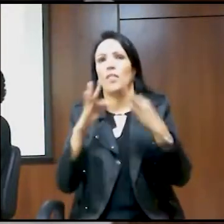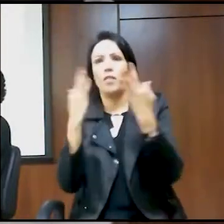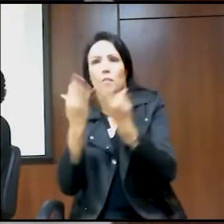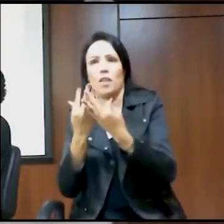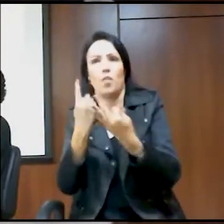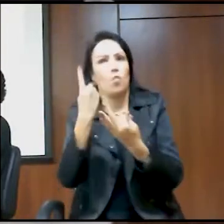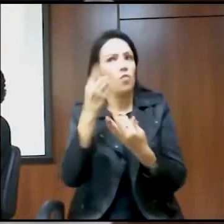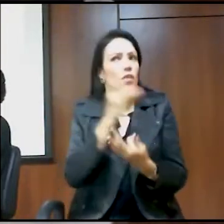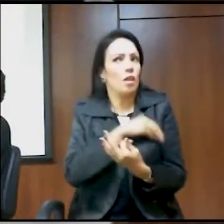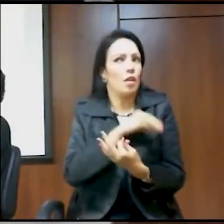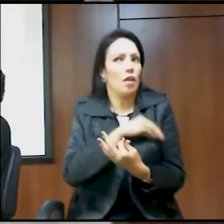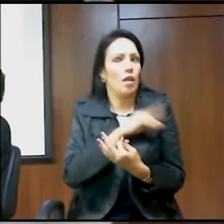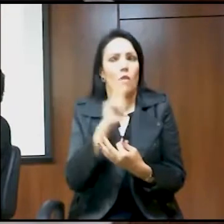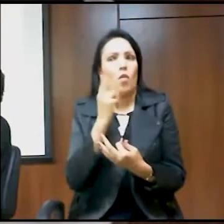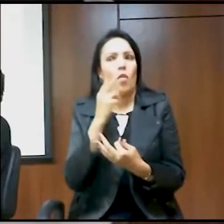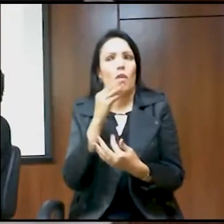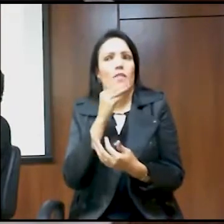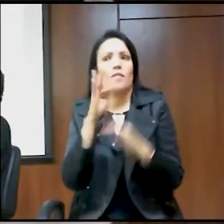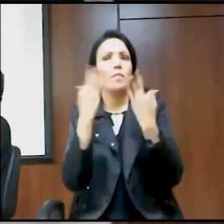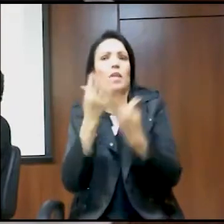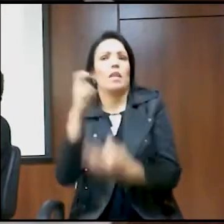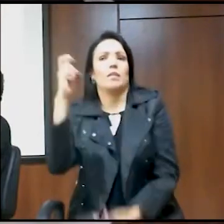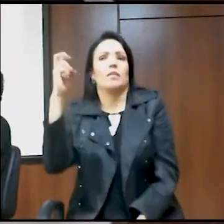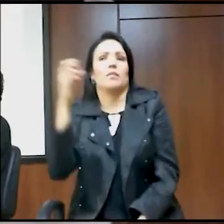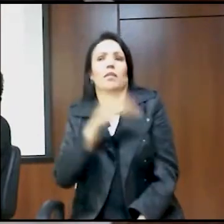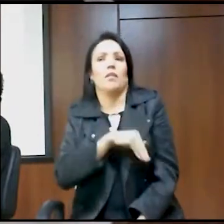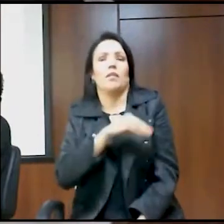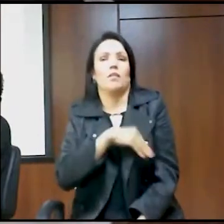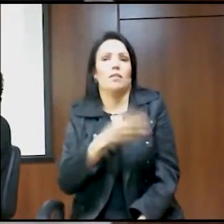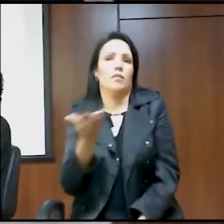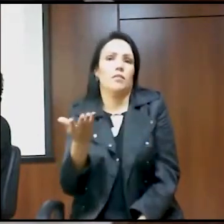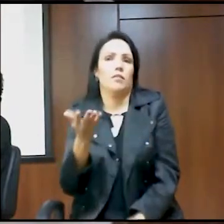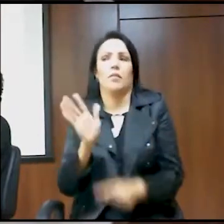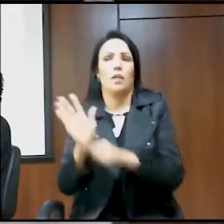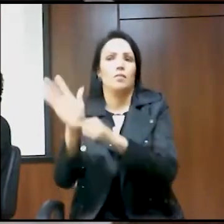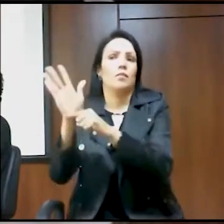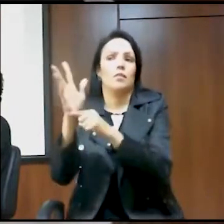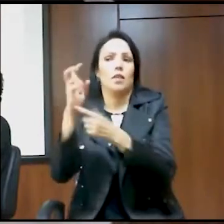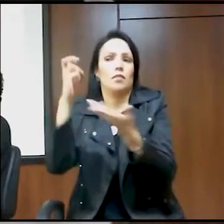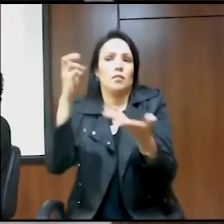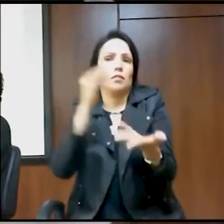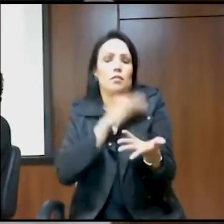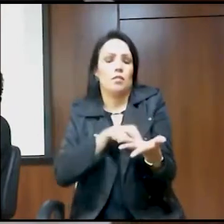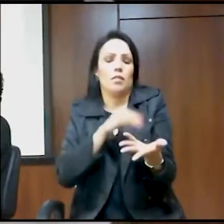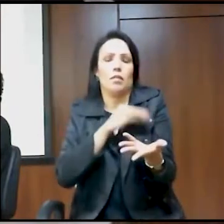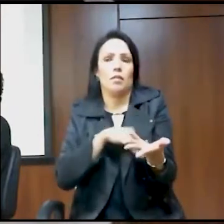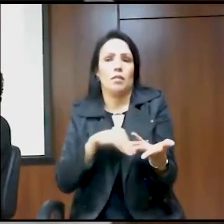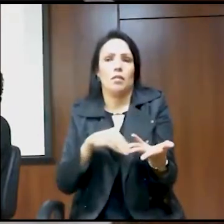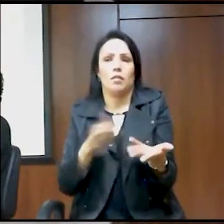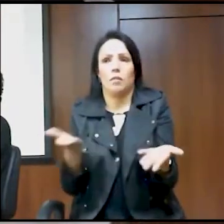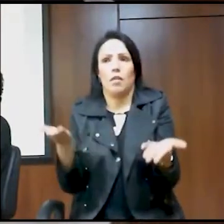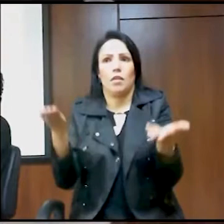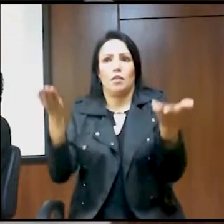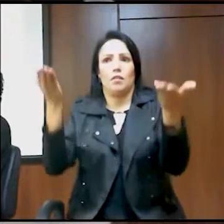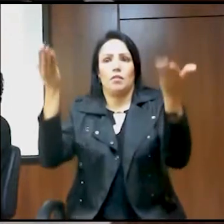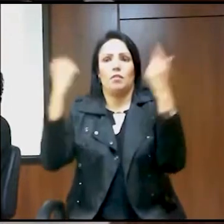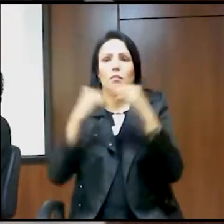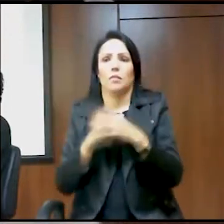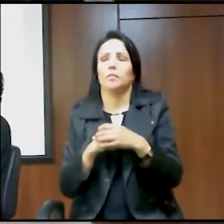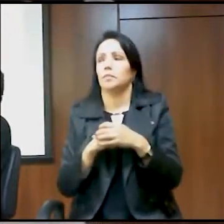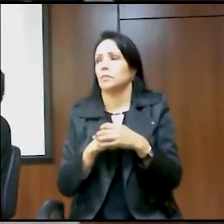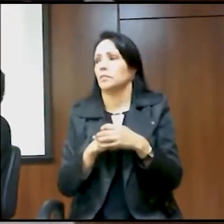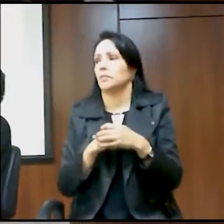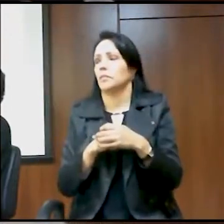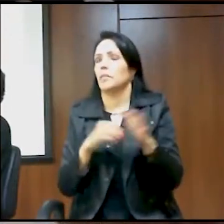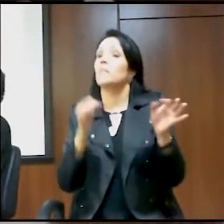salário mínimo ou que vai produzir para quem ganha 5 salários mínimos? Ela vai produzir a unidade pela ponta para cima. E, por exemplo,